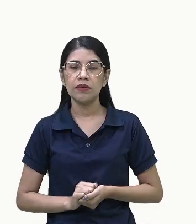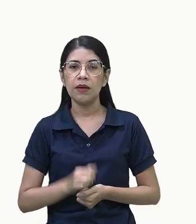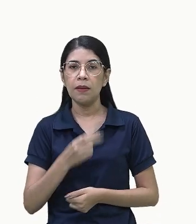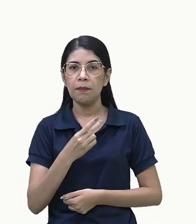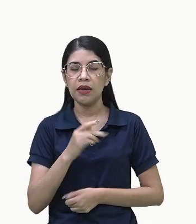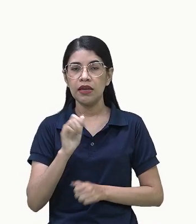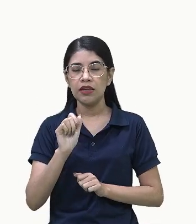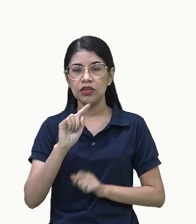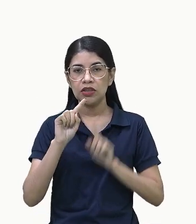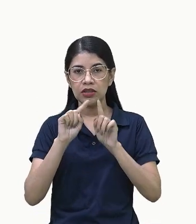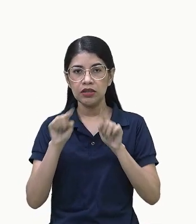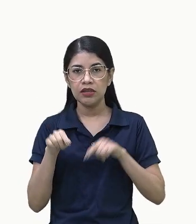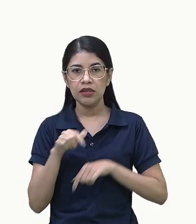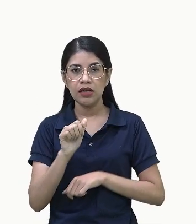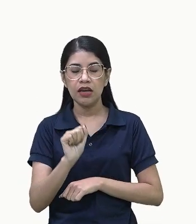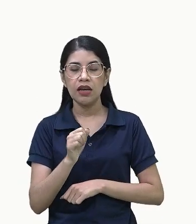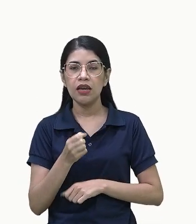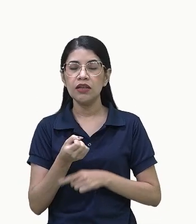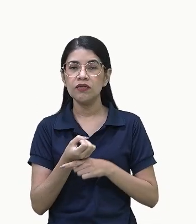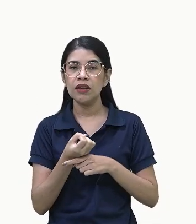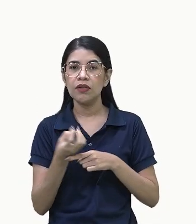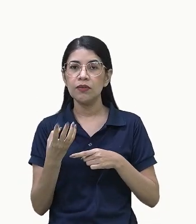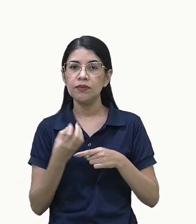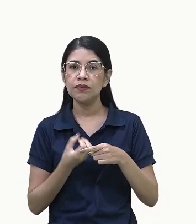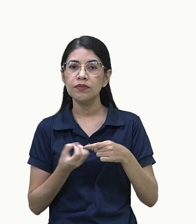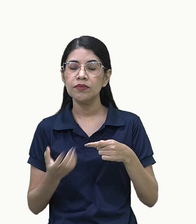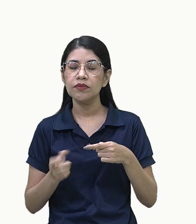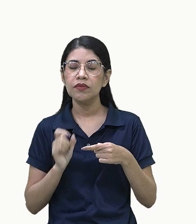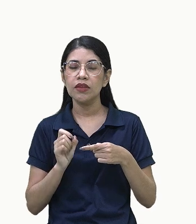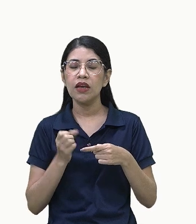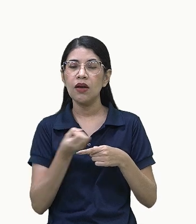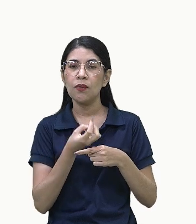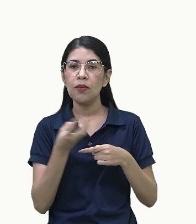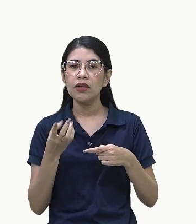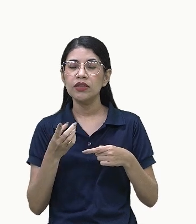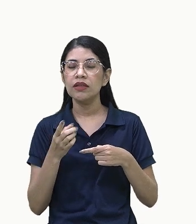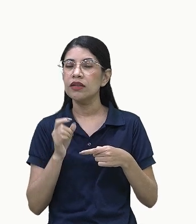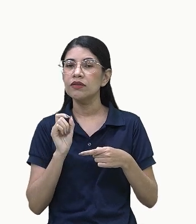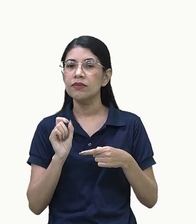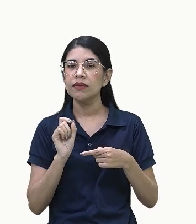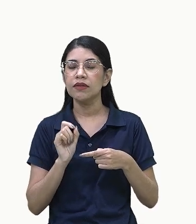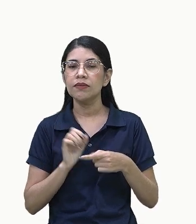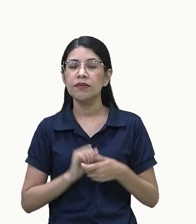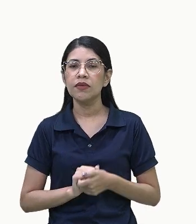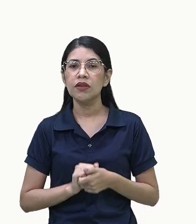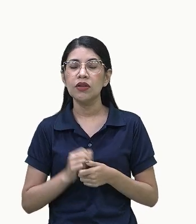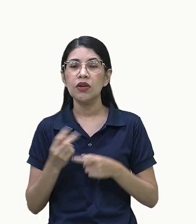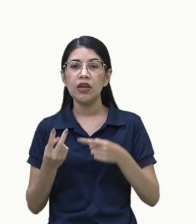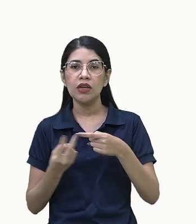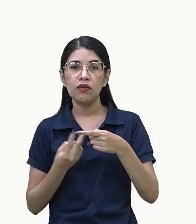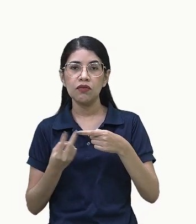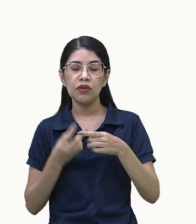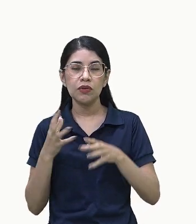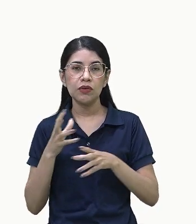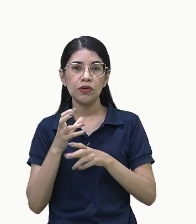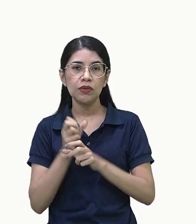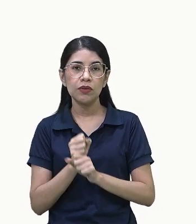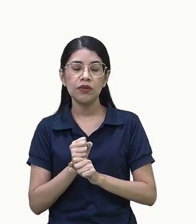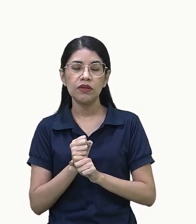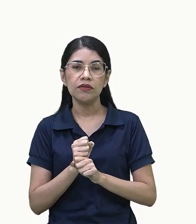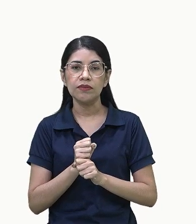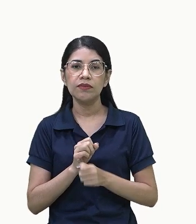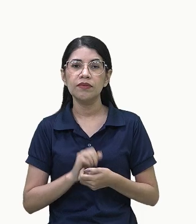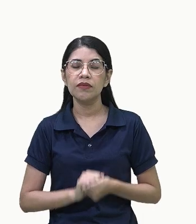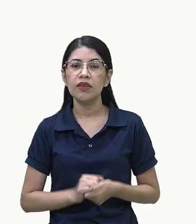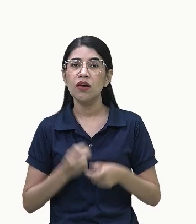dividir a quantidade de elementos que a questão está pedindo sobre o valor total. Ou seja,